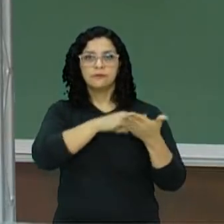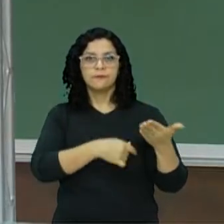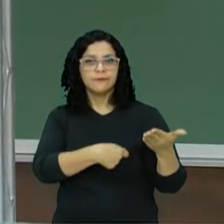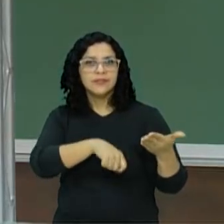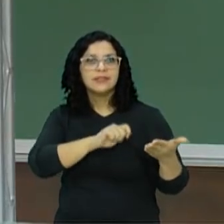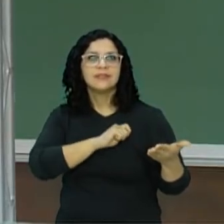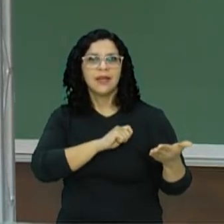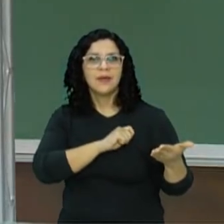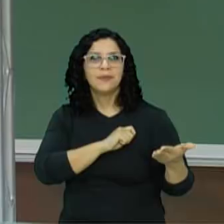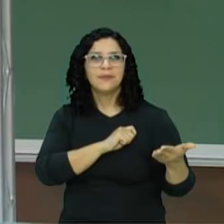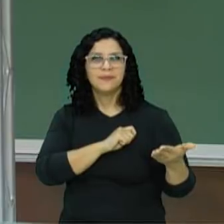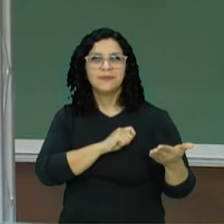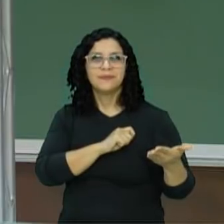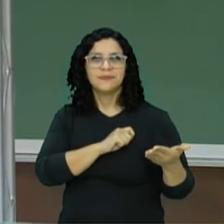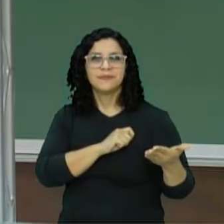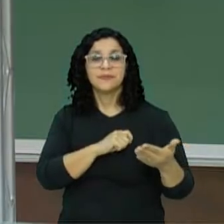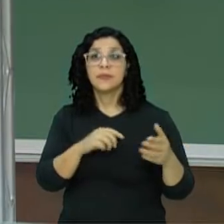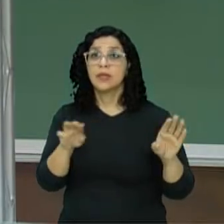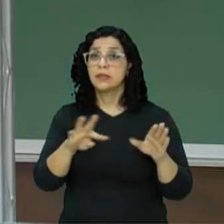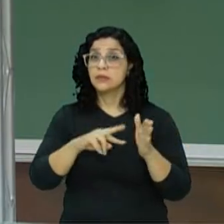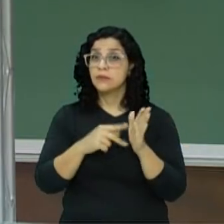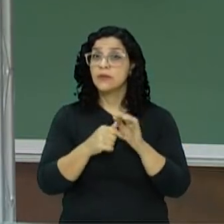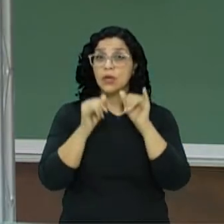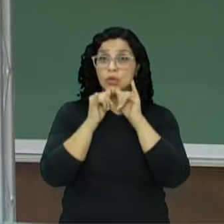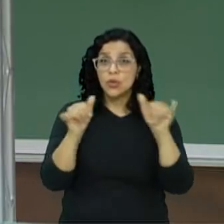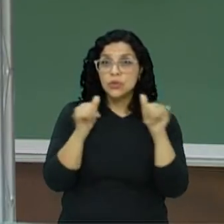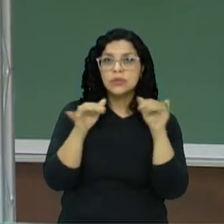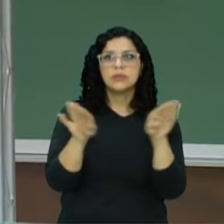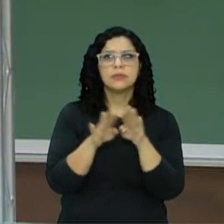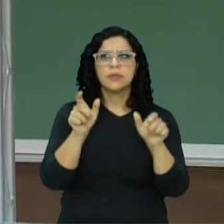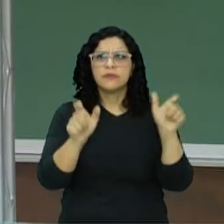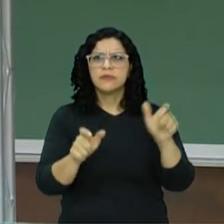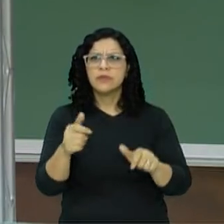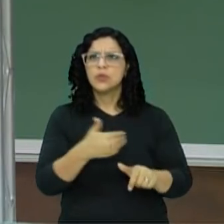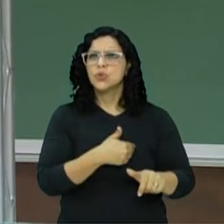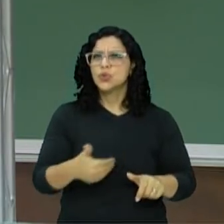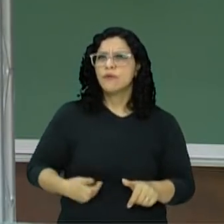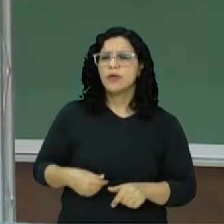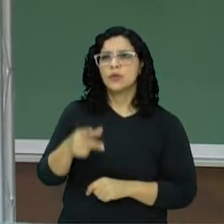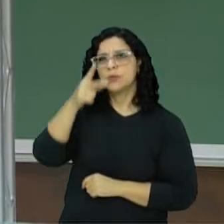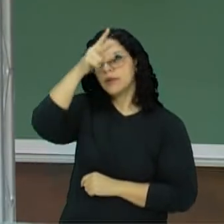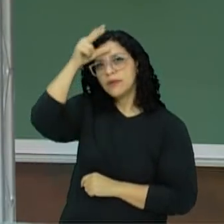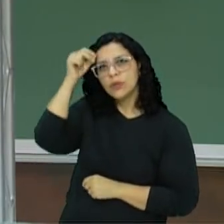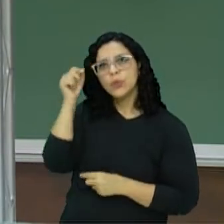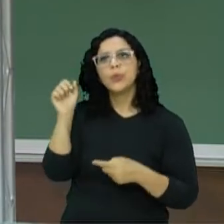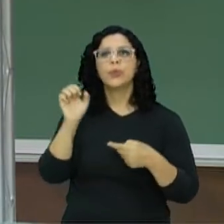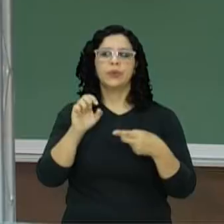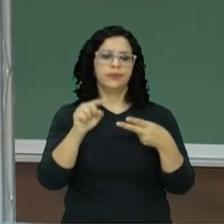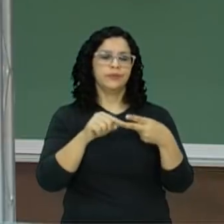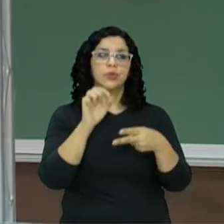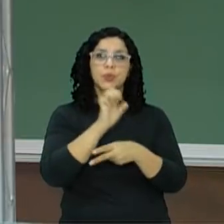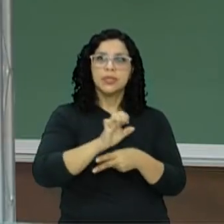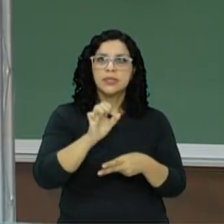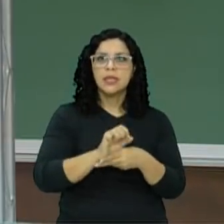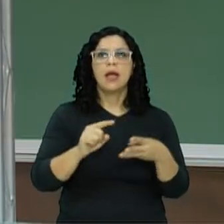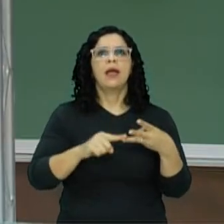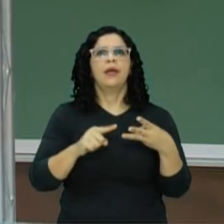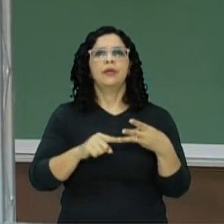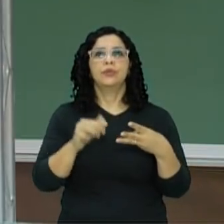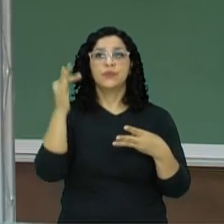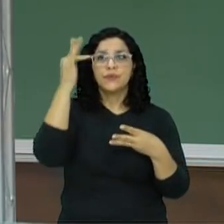Fiscal. Você que acompanha noticiário, está vendo sempre aí todos os governantes, municipal, federal, estadual, falando na Lei